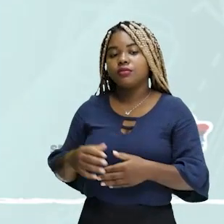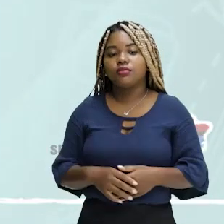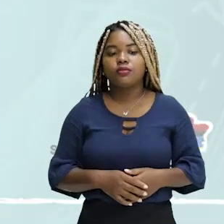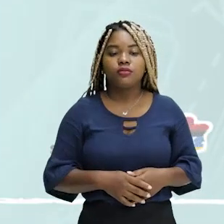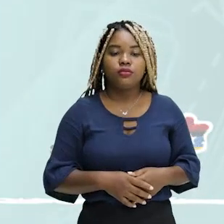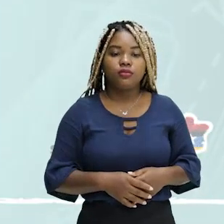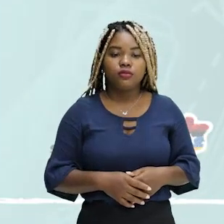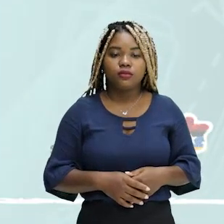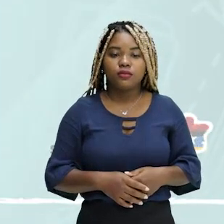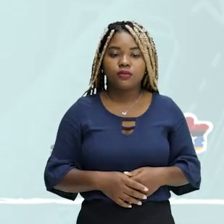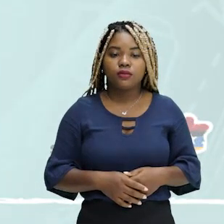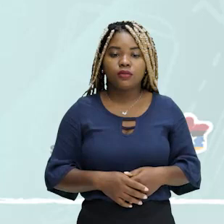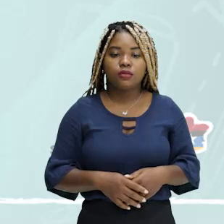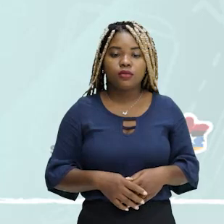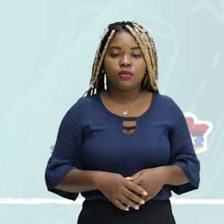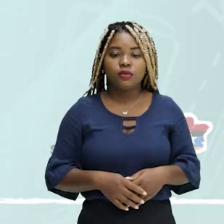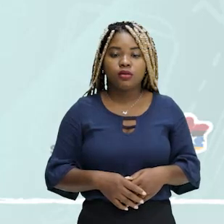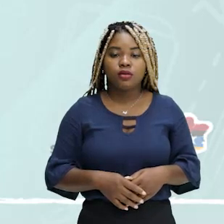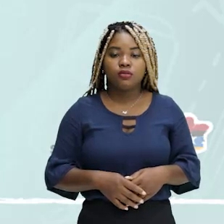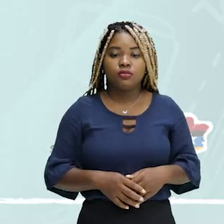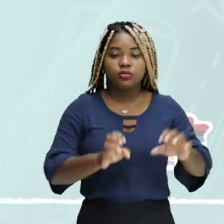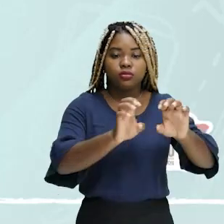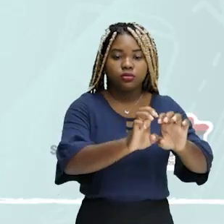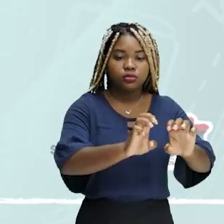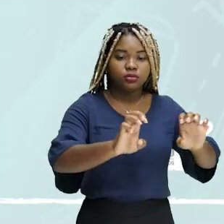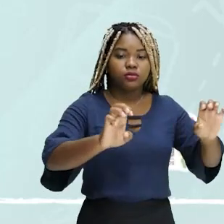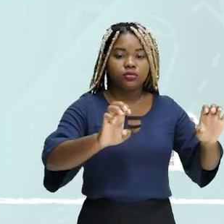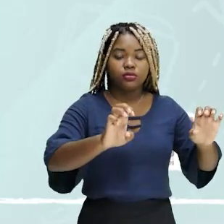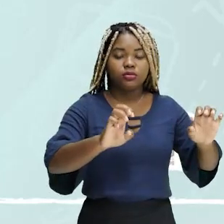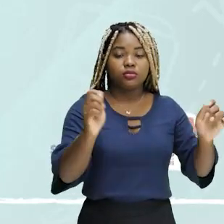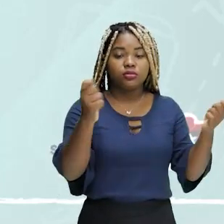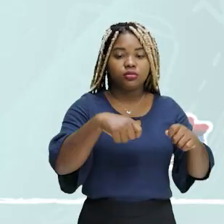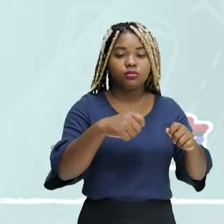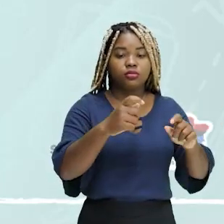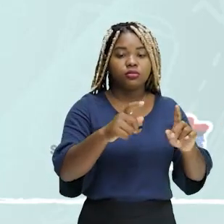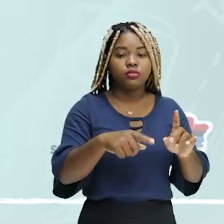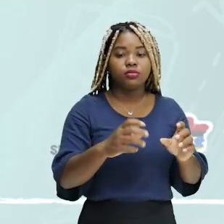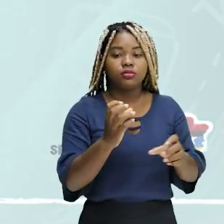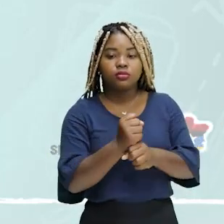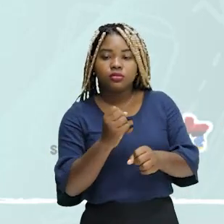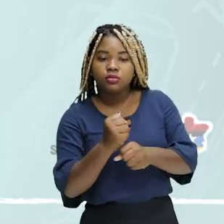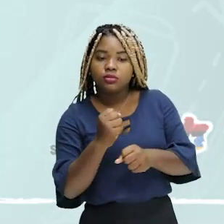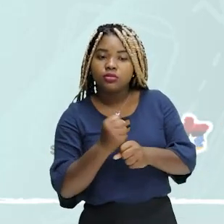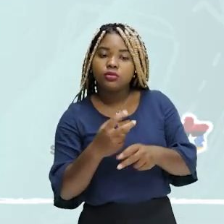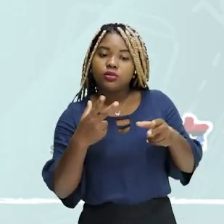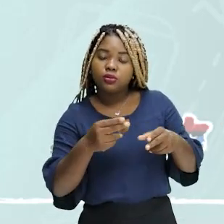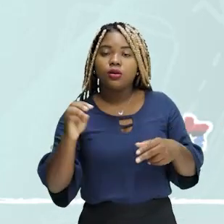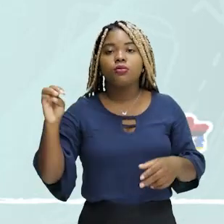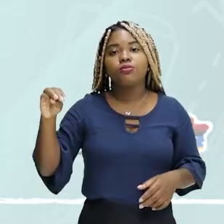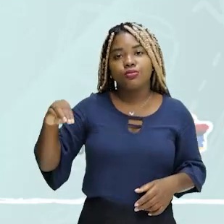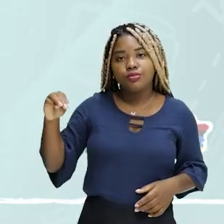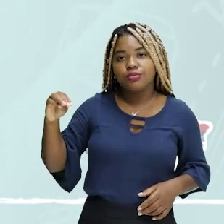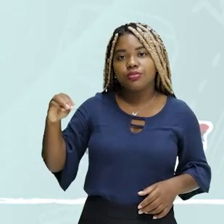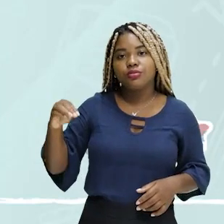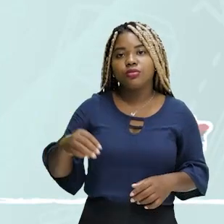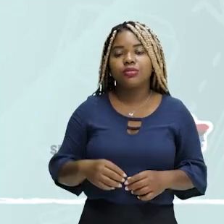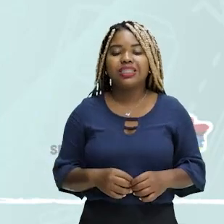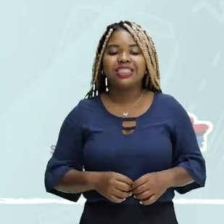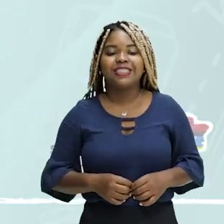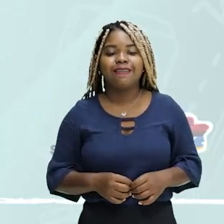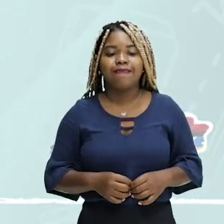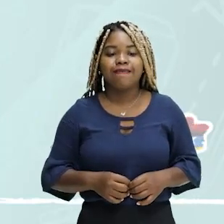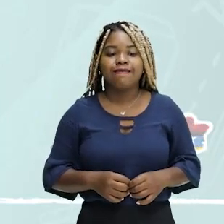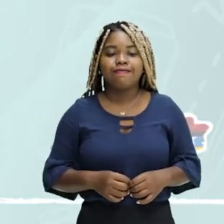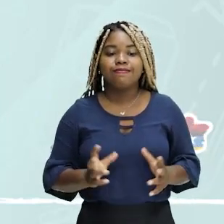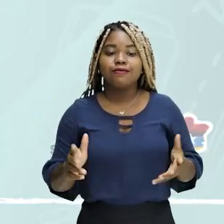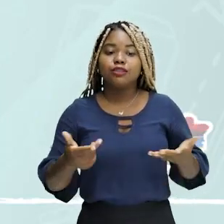equações termoquímicas, elas podem ser somadas como se fossem equações matemáticas, né? Por isso que Hess